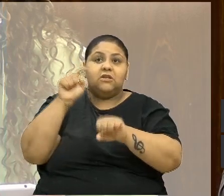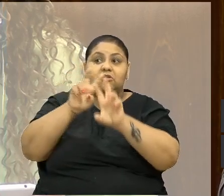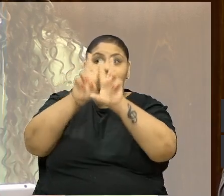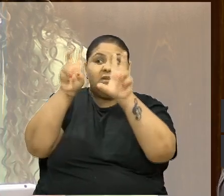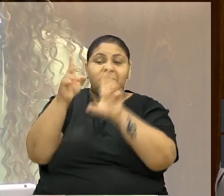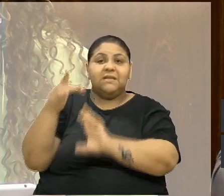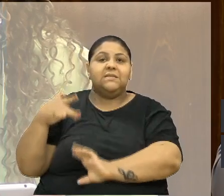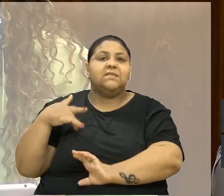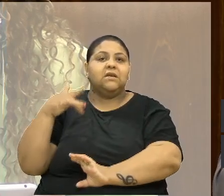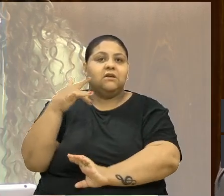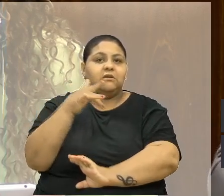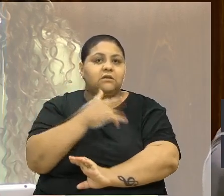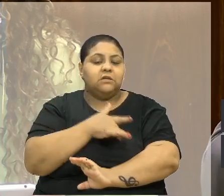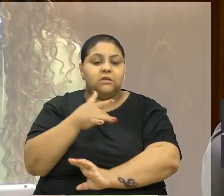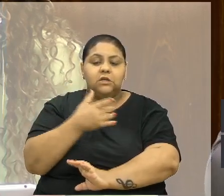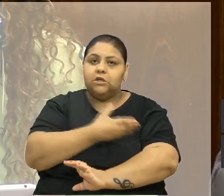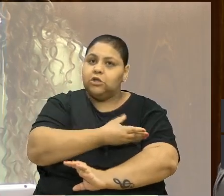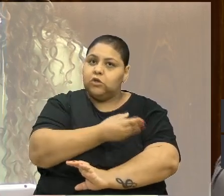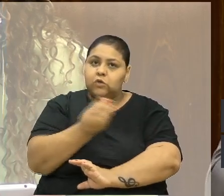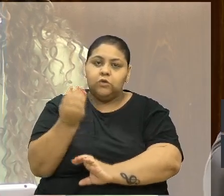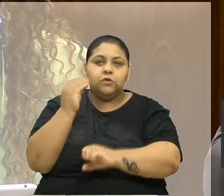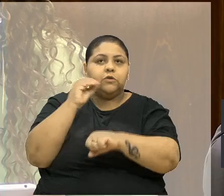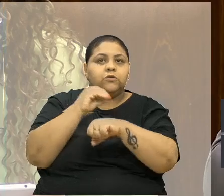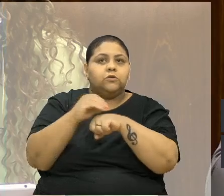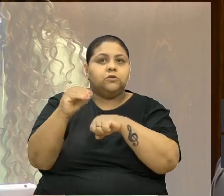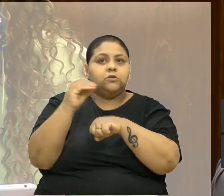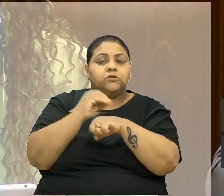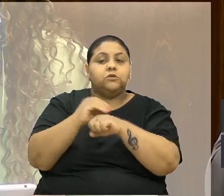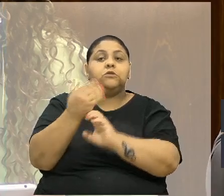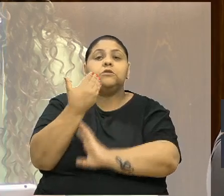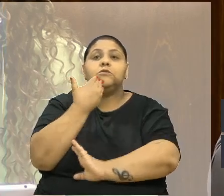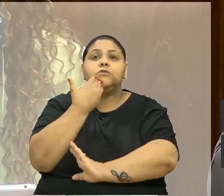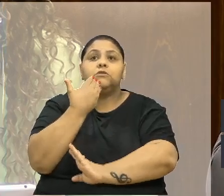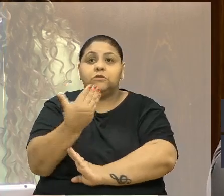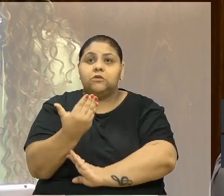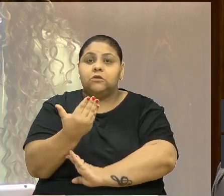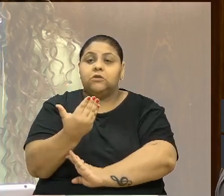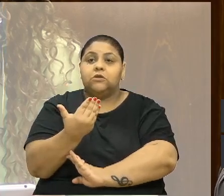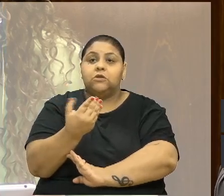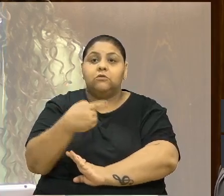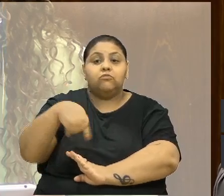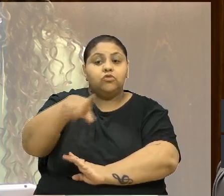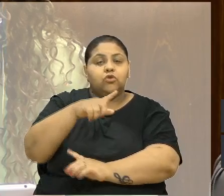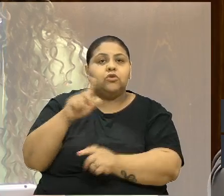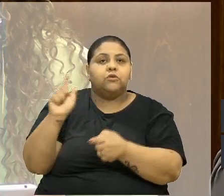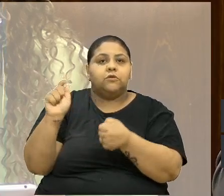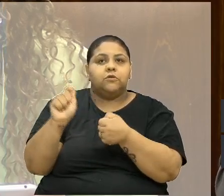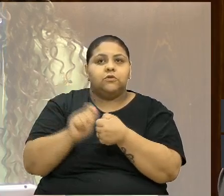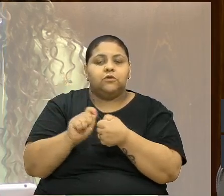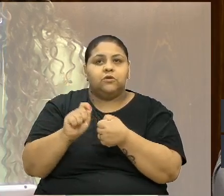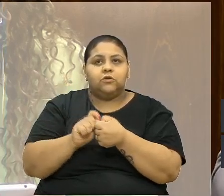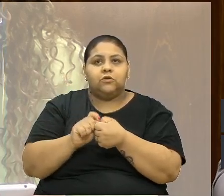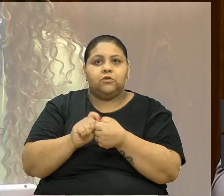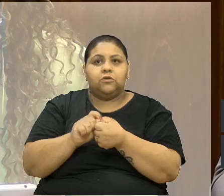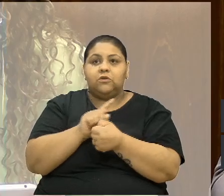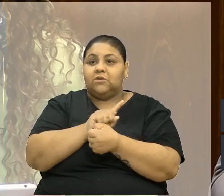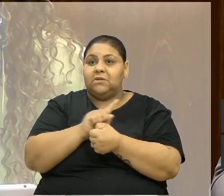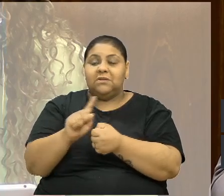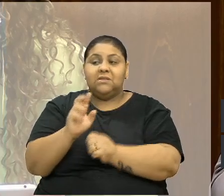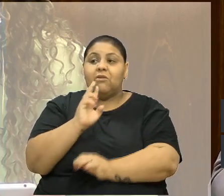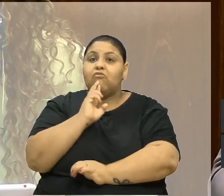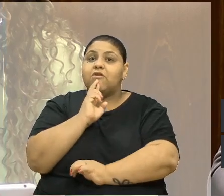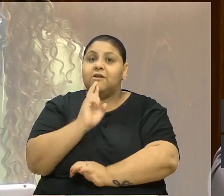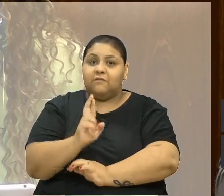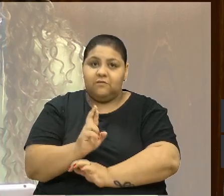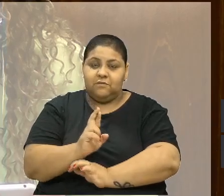saúde. Para muitas indicações e solicitações que nós fizemos, que não foram